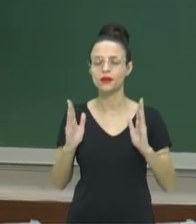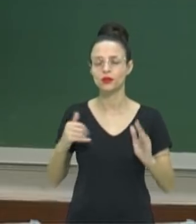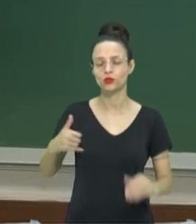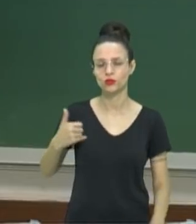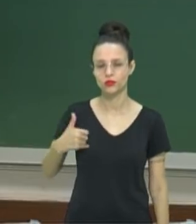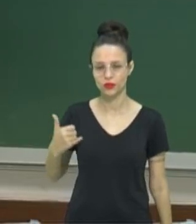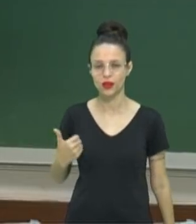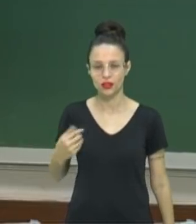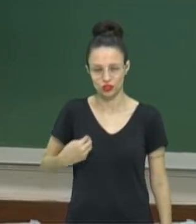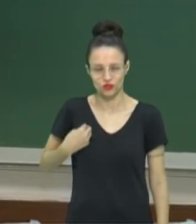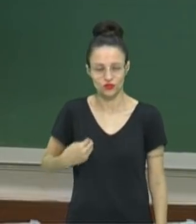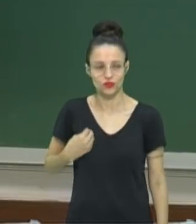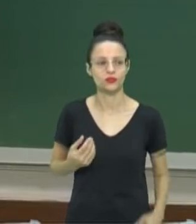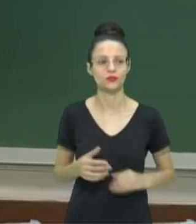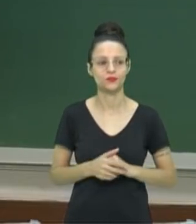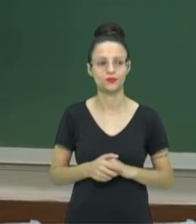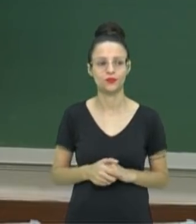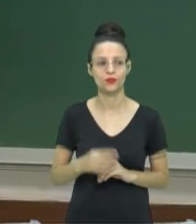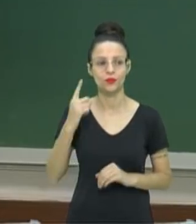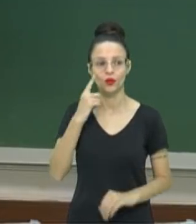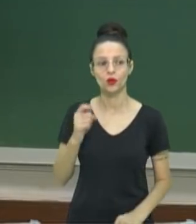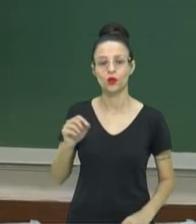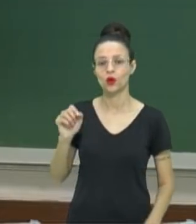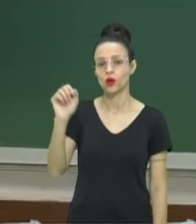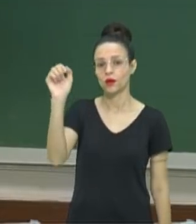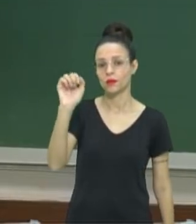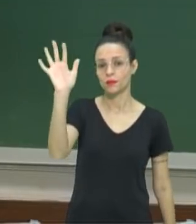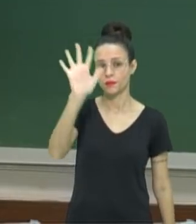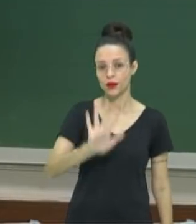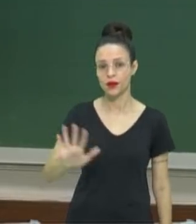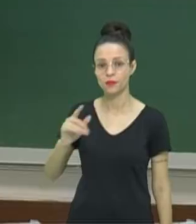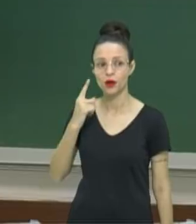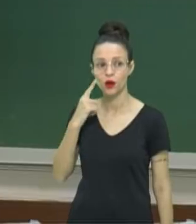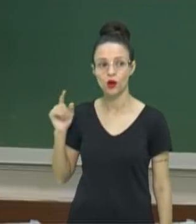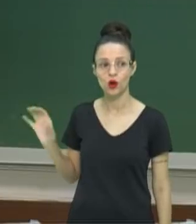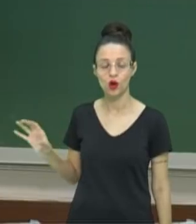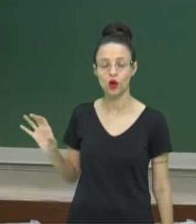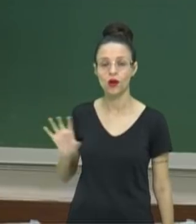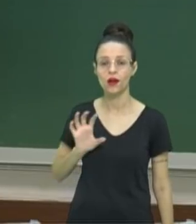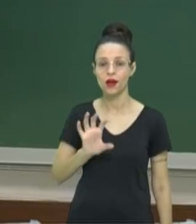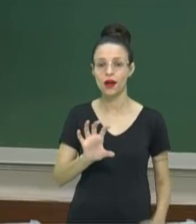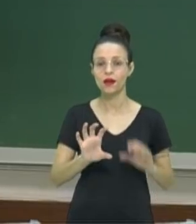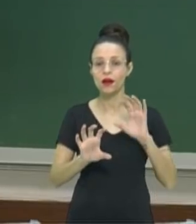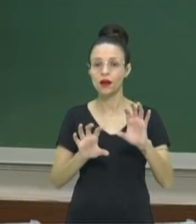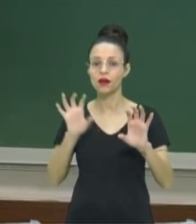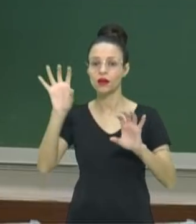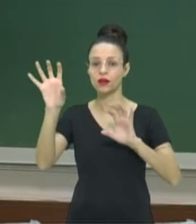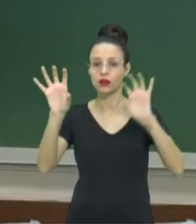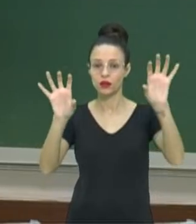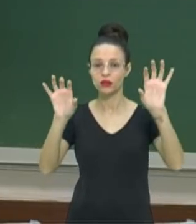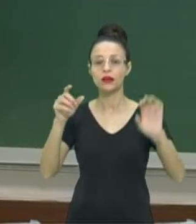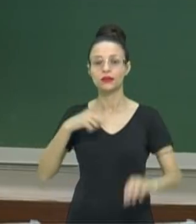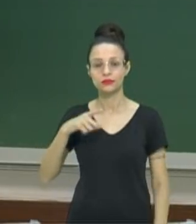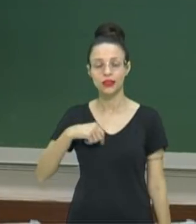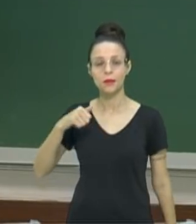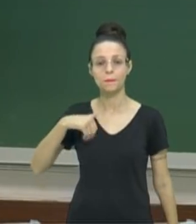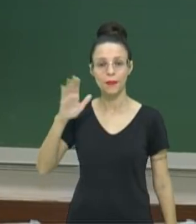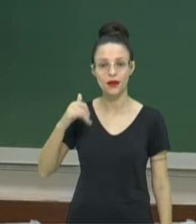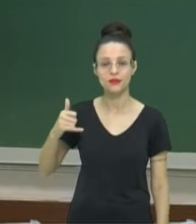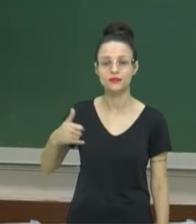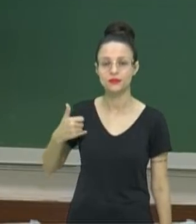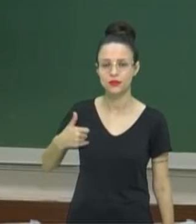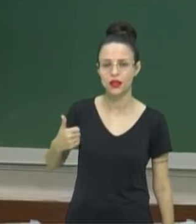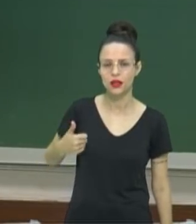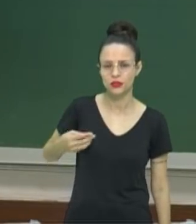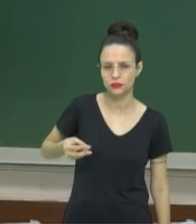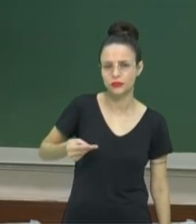gente mostrar, se eu tenho lá o destaque para as áreas do Brasil ou para os estados brasileiros que têm as maiores expectativas de